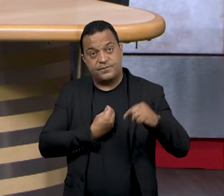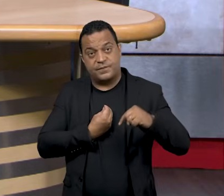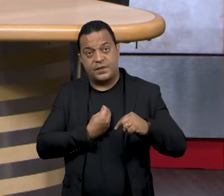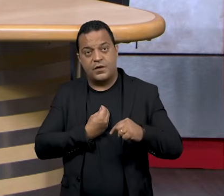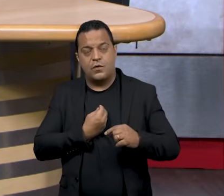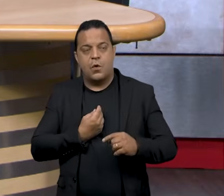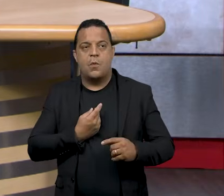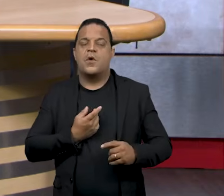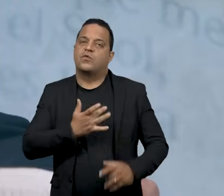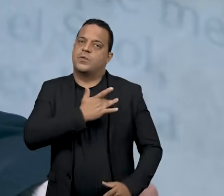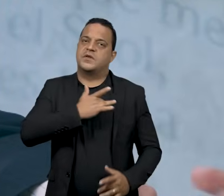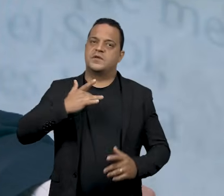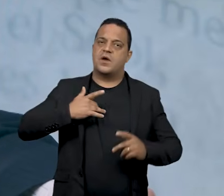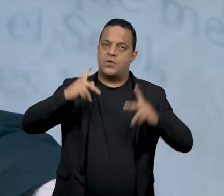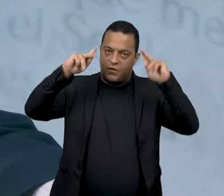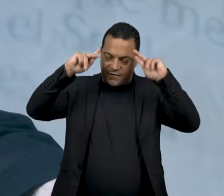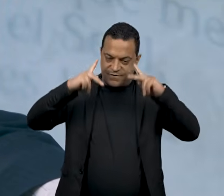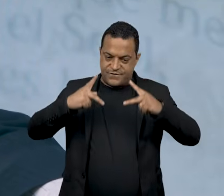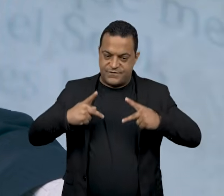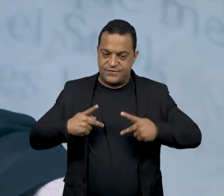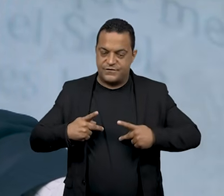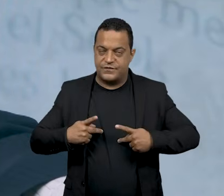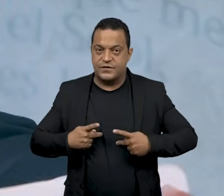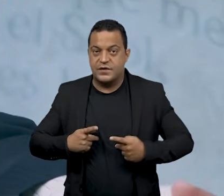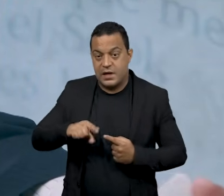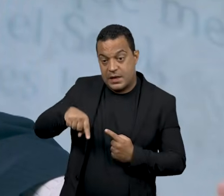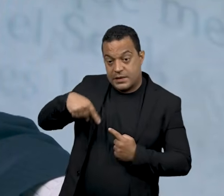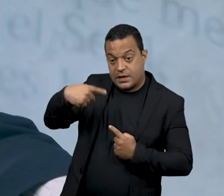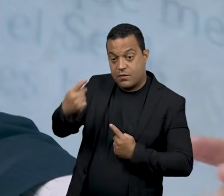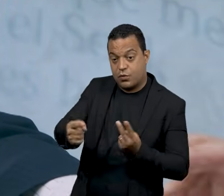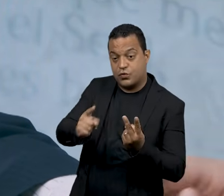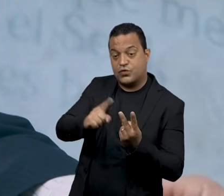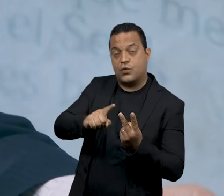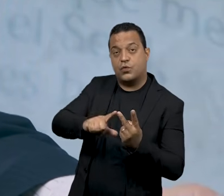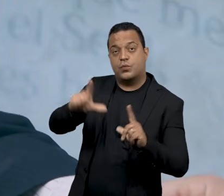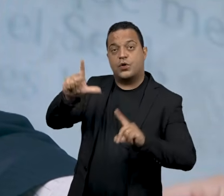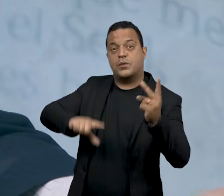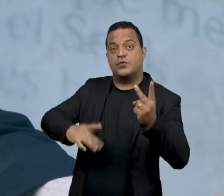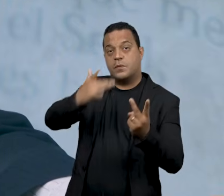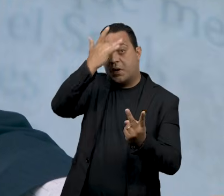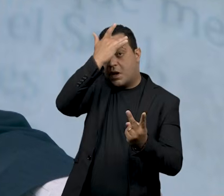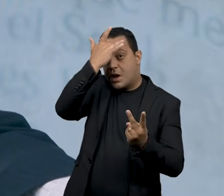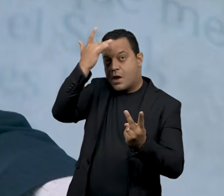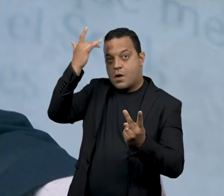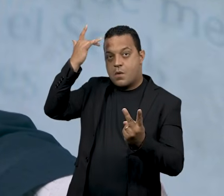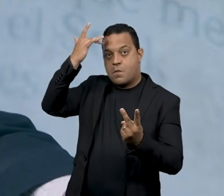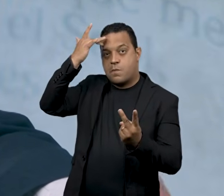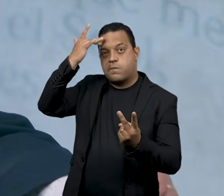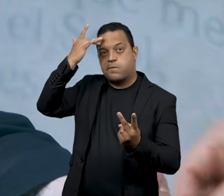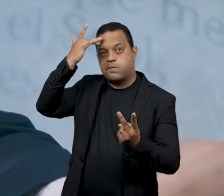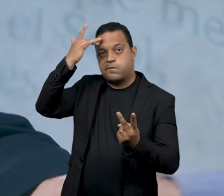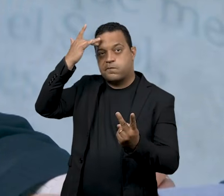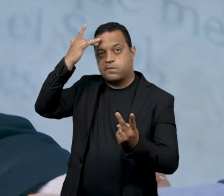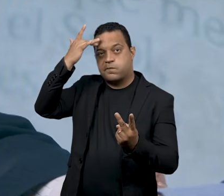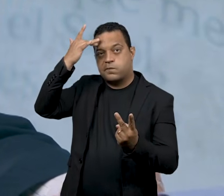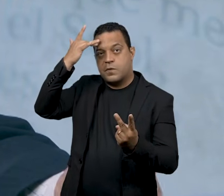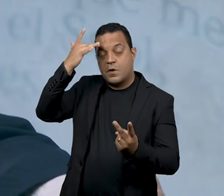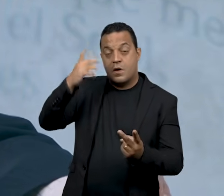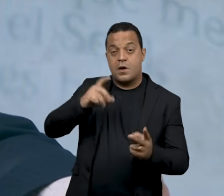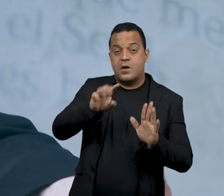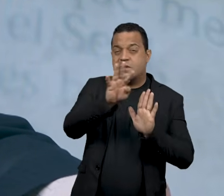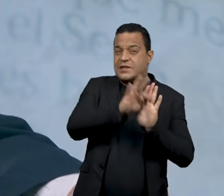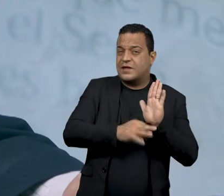O primeiro ele falou de saúde física e o segundo ele falou de saúde mental. Nós usamos aquele texto de